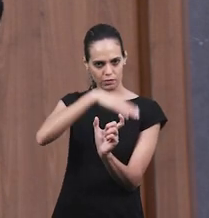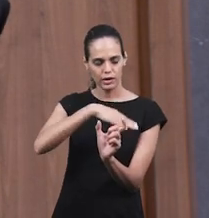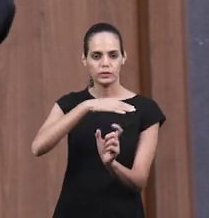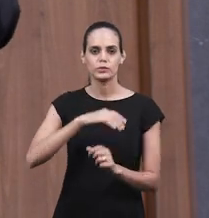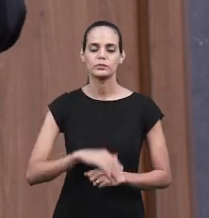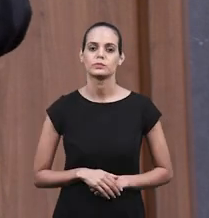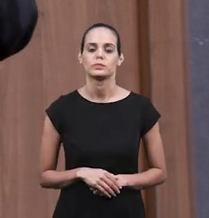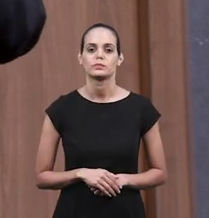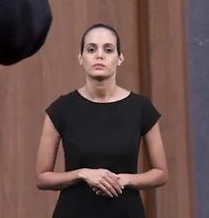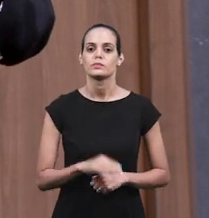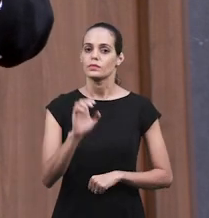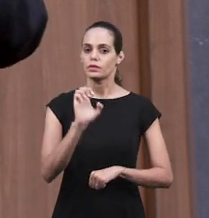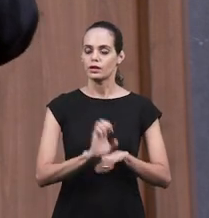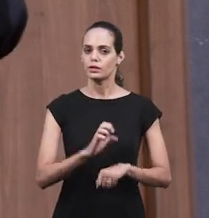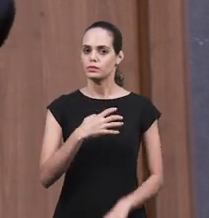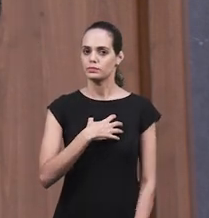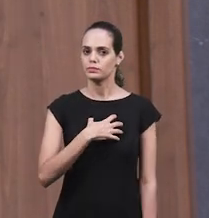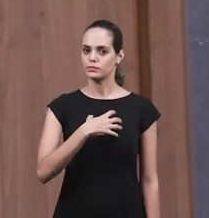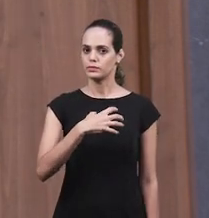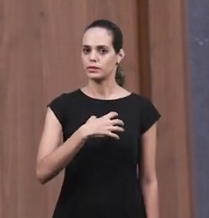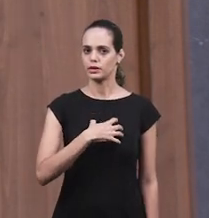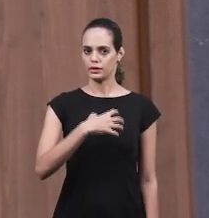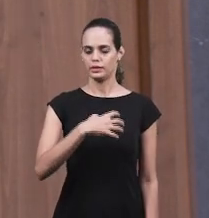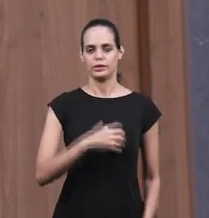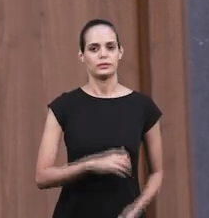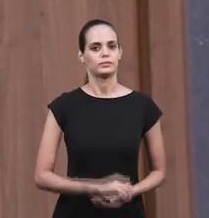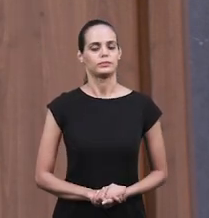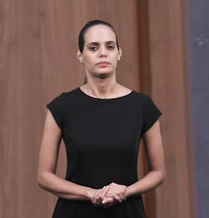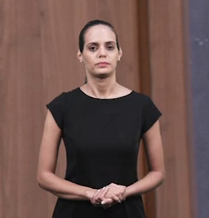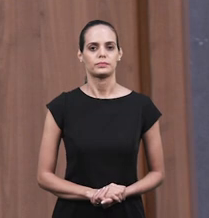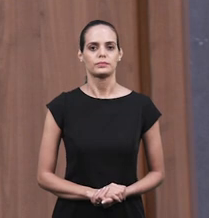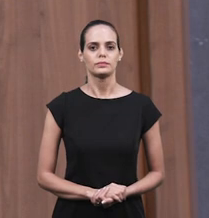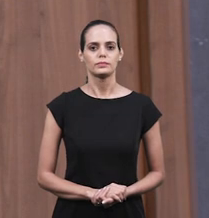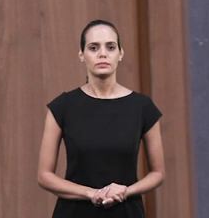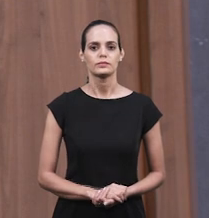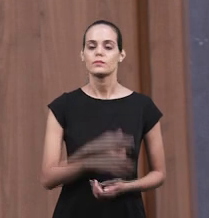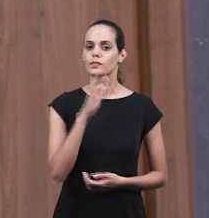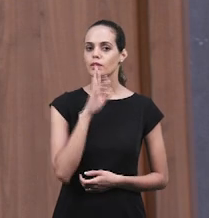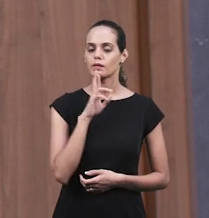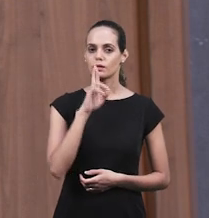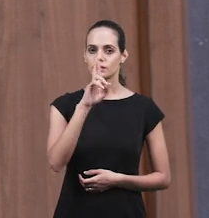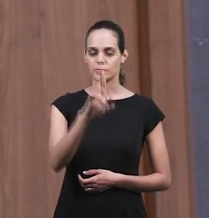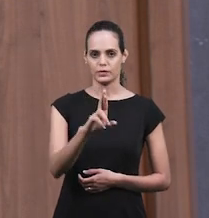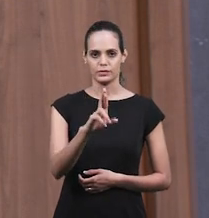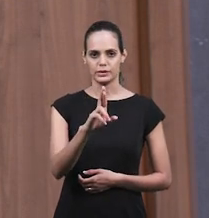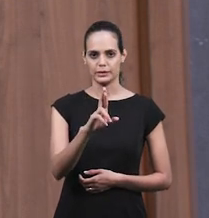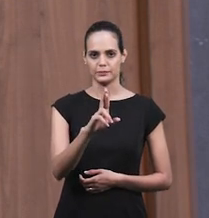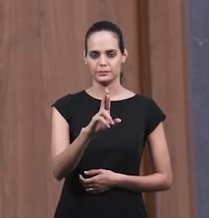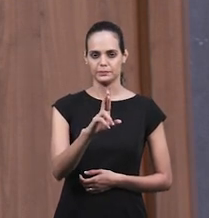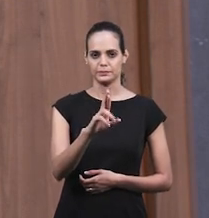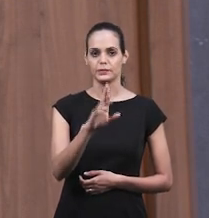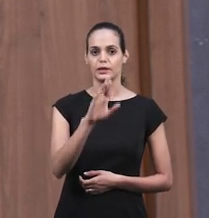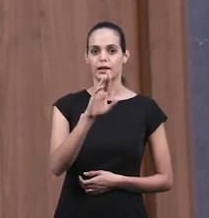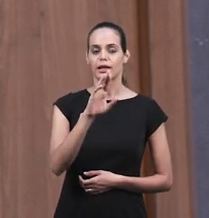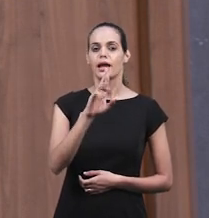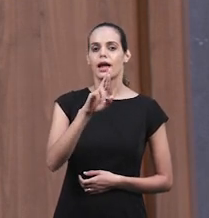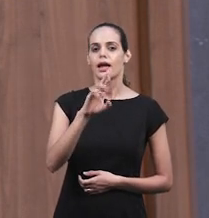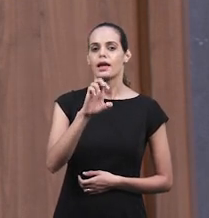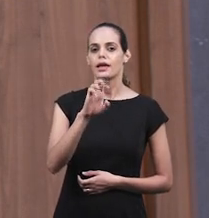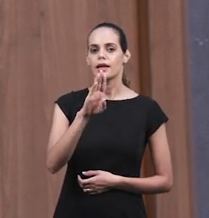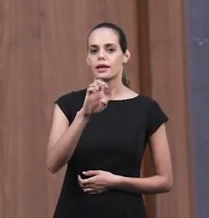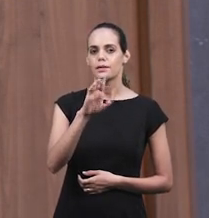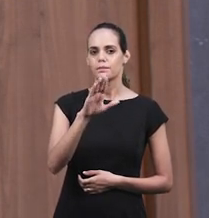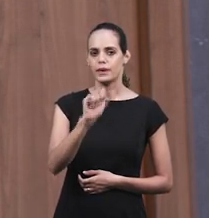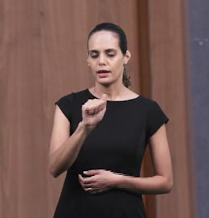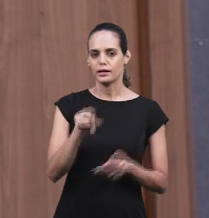malvado. Vamos primeiramente ao estado da Bahia. E lá no estado da Bahia, nós vamos ter a resposta da Rebeca e da Esther.